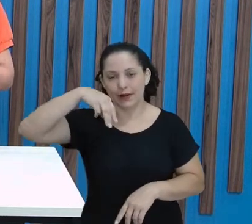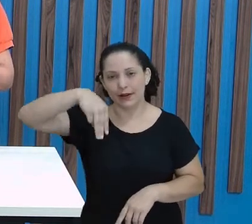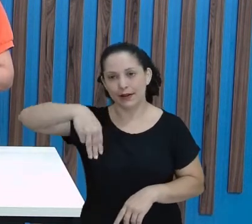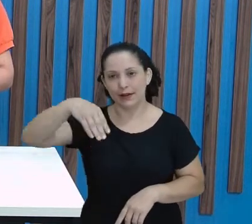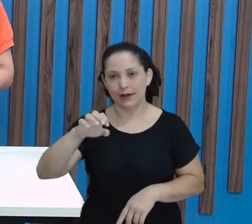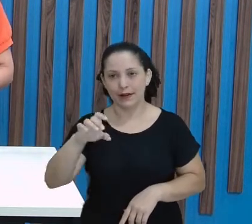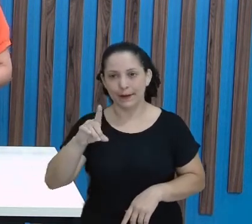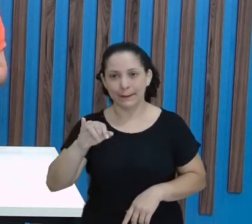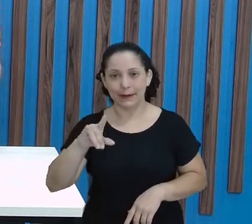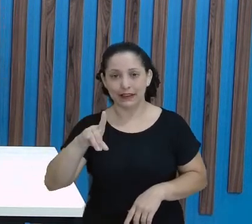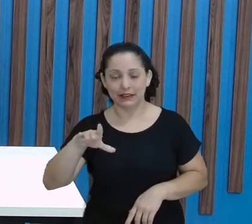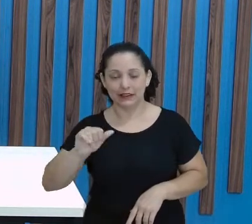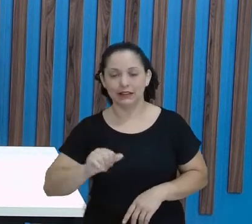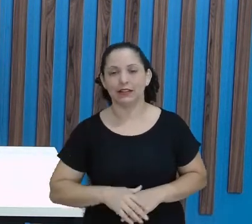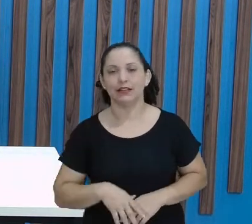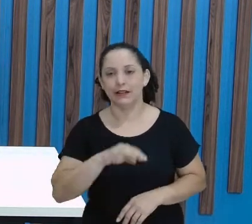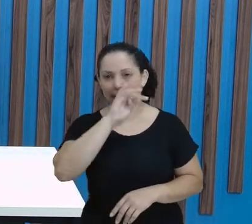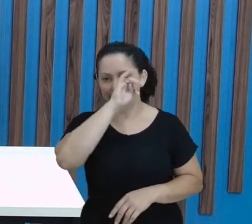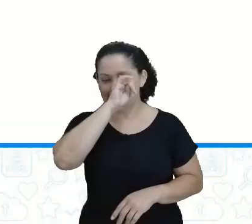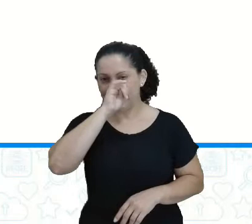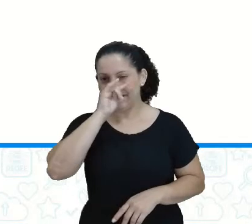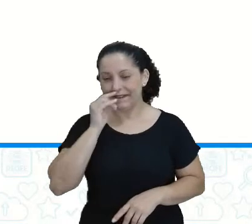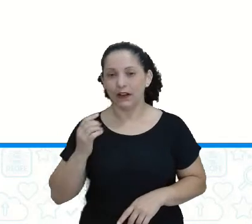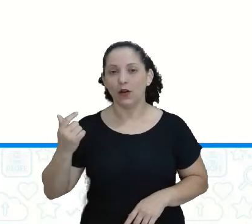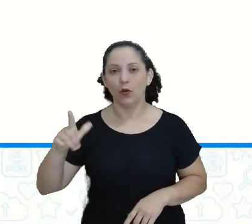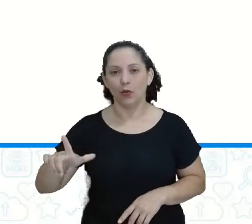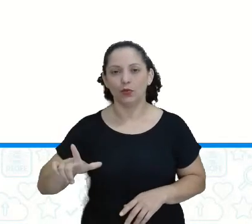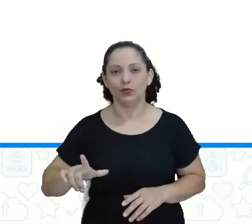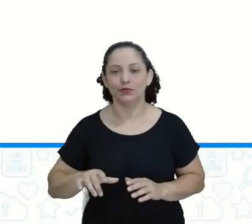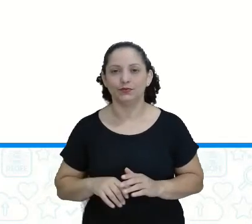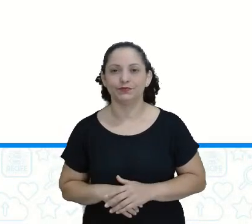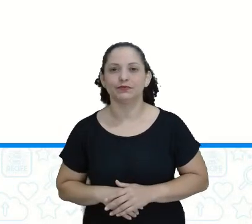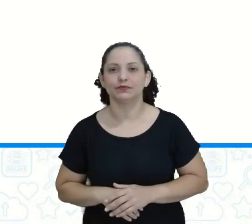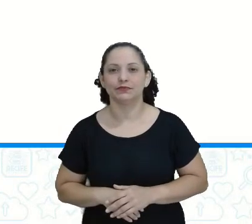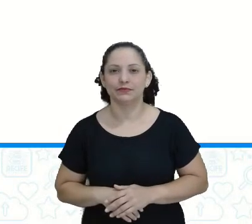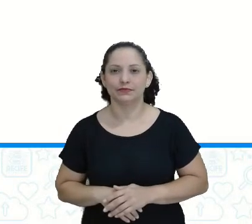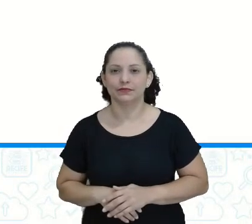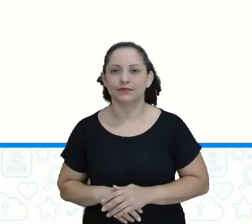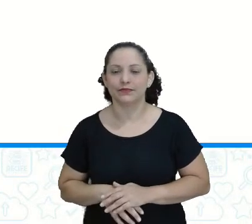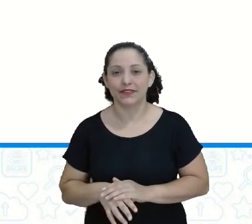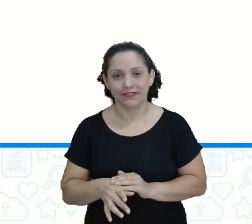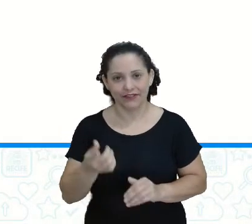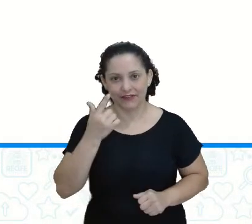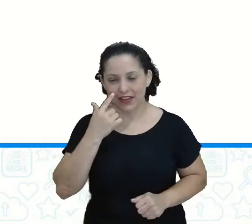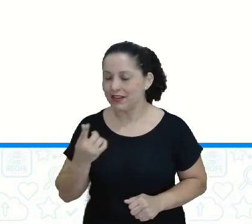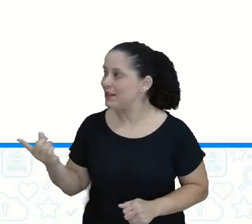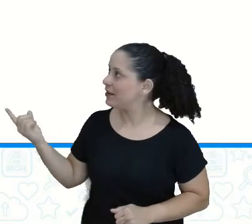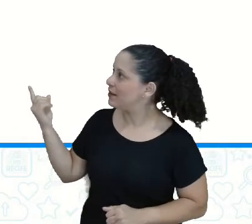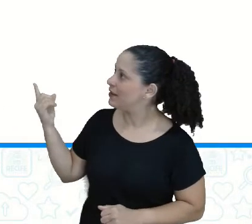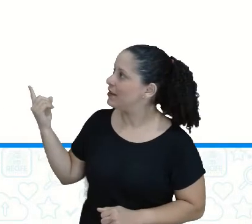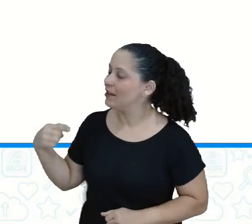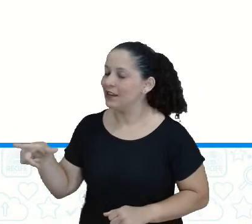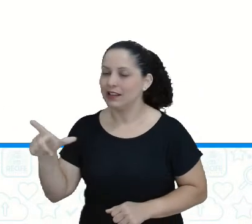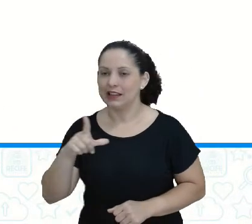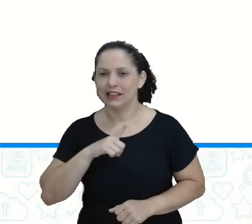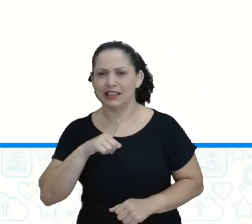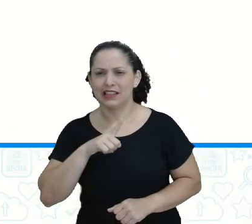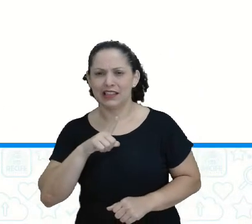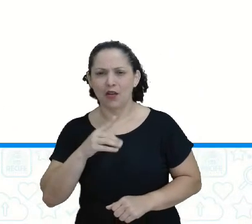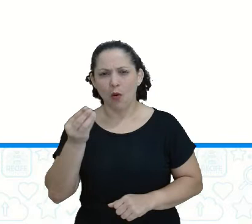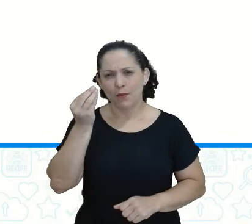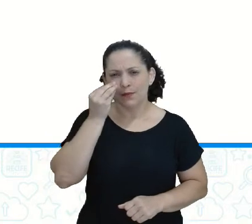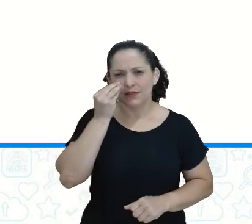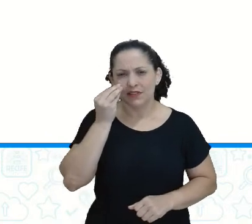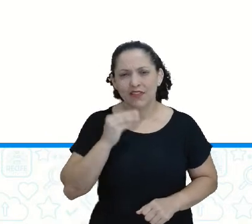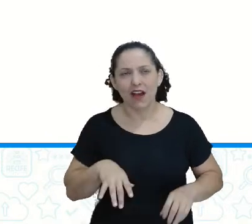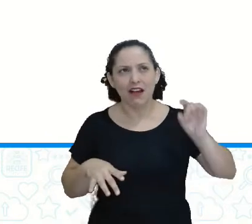medida. Vamos para mais um agora. De olho aí na telinha. Considerando cada quadrinho como unidade